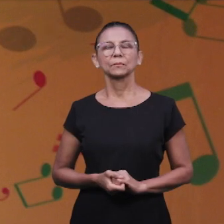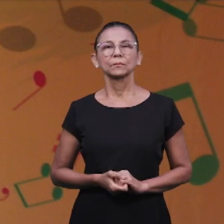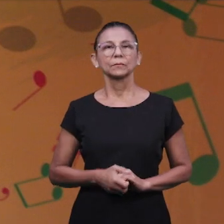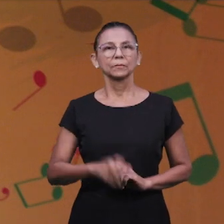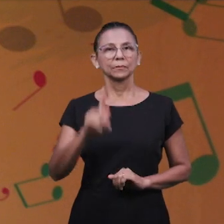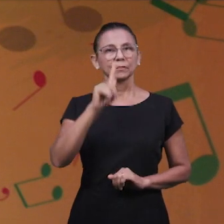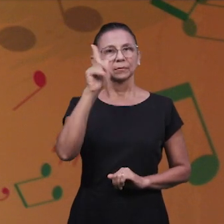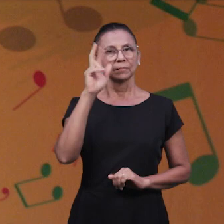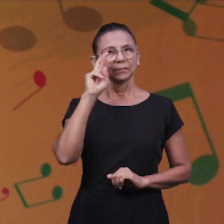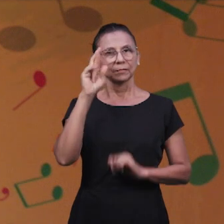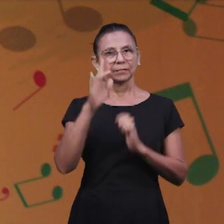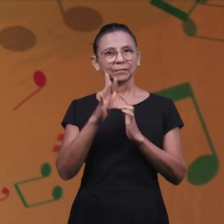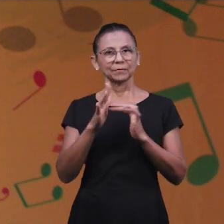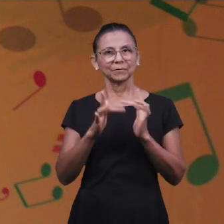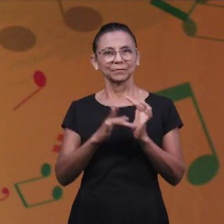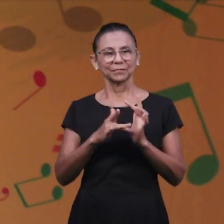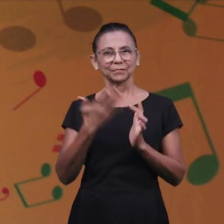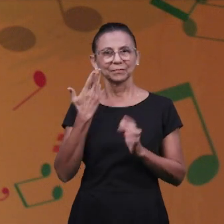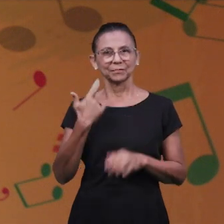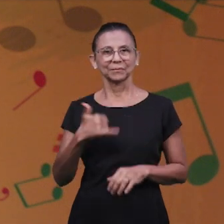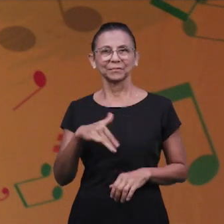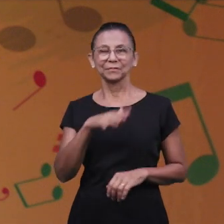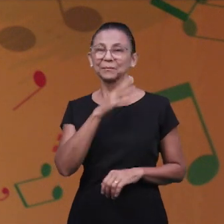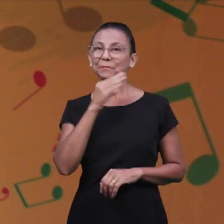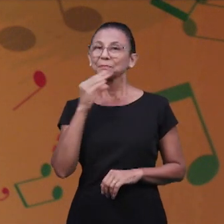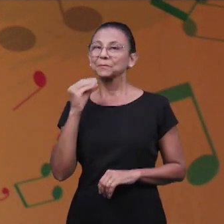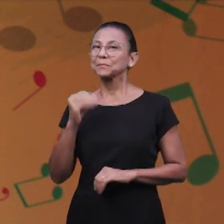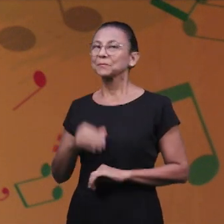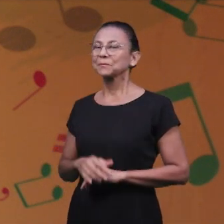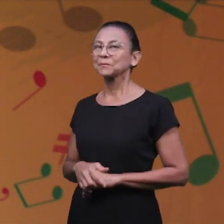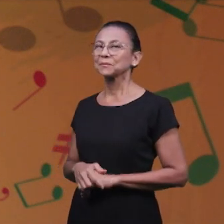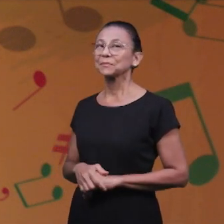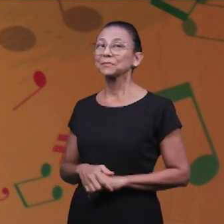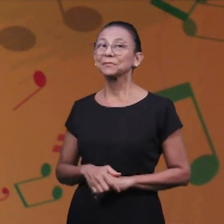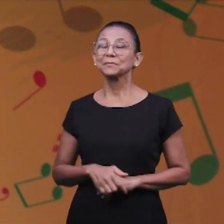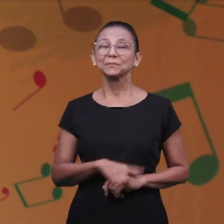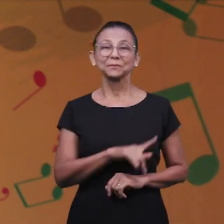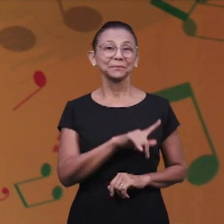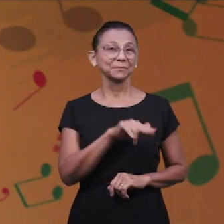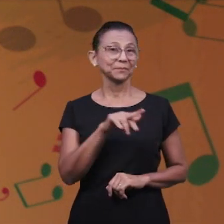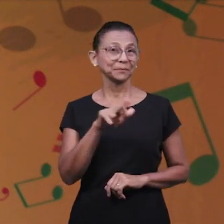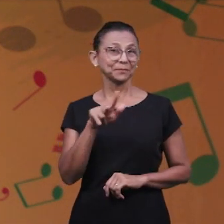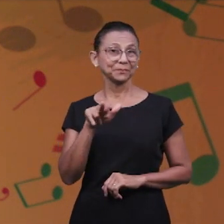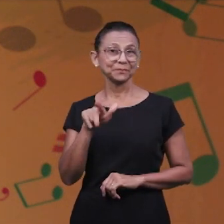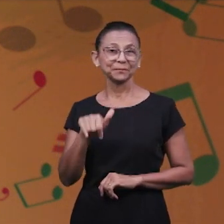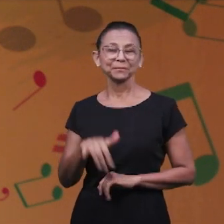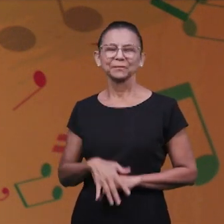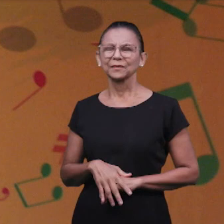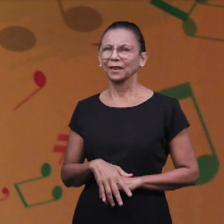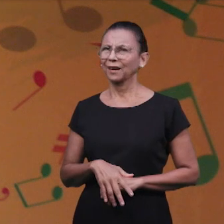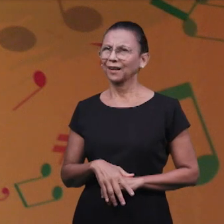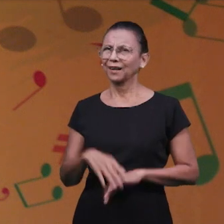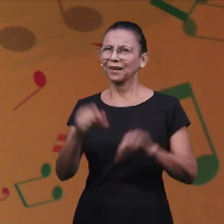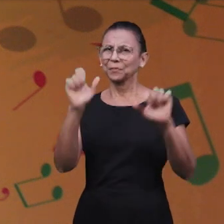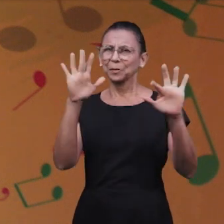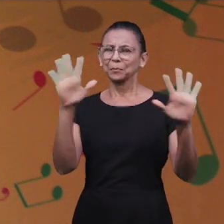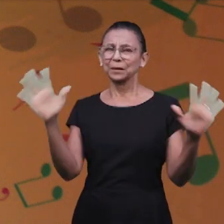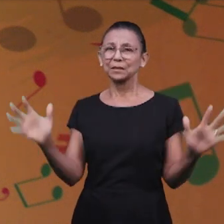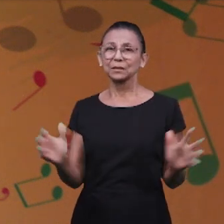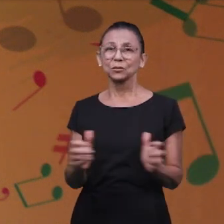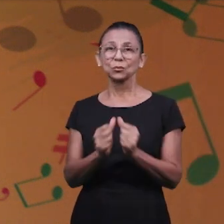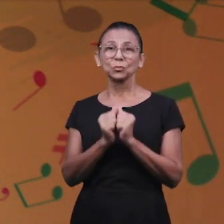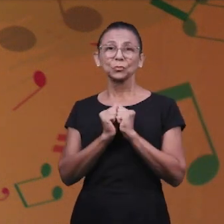A paz do Senhor, crianças, intermediários, adolescentes, irmãos, que benção estarmos juntos para mais uma